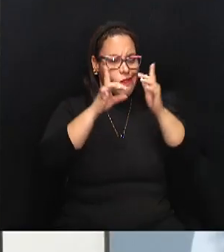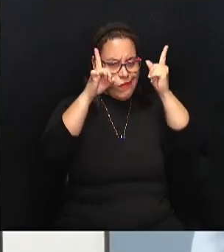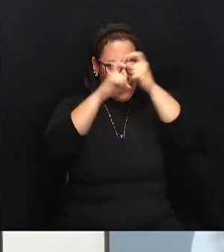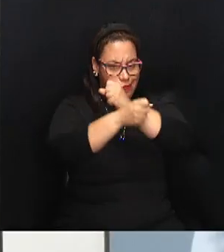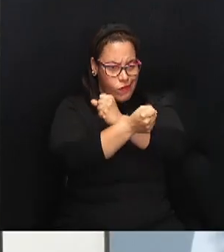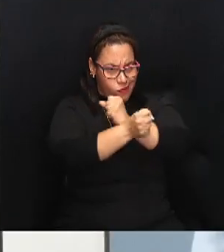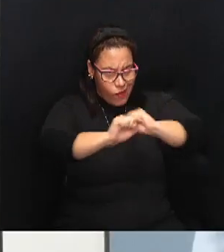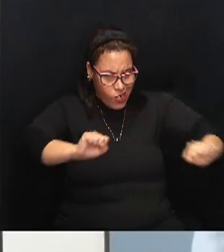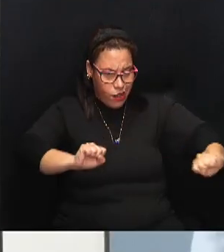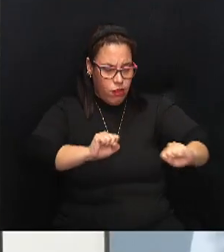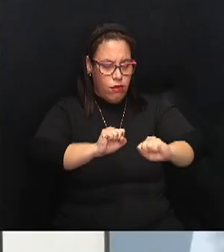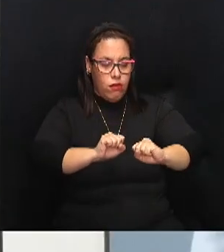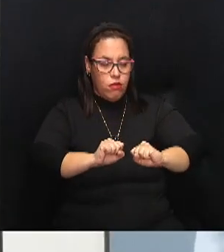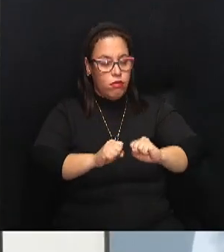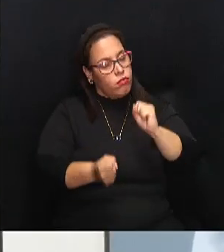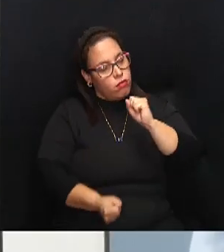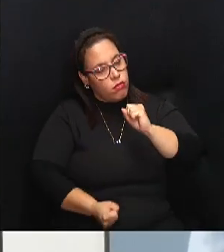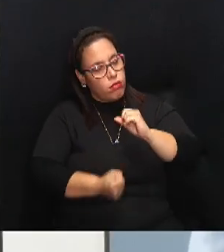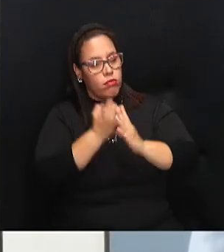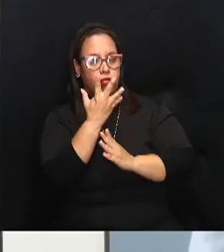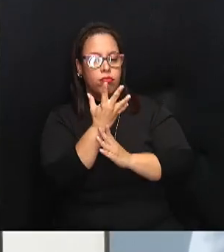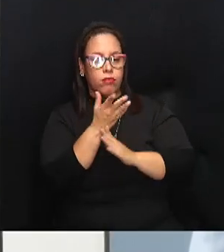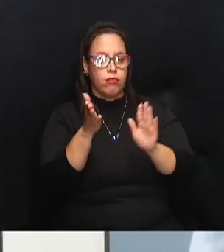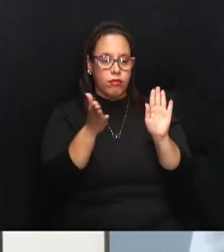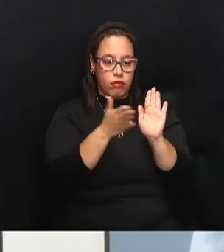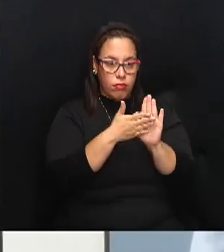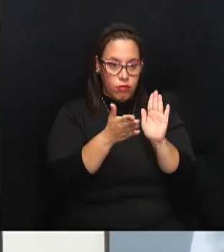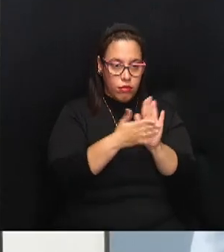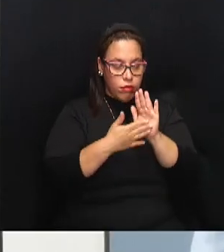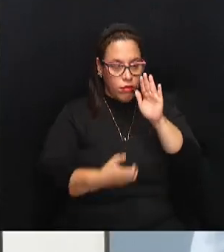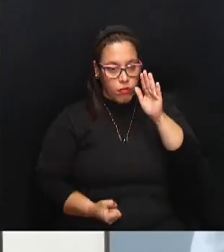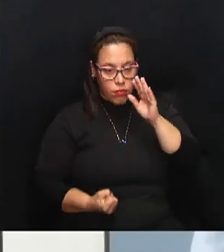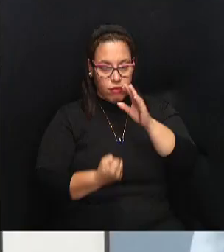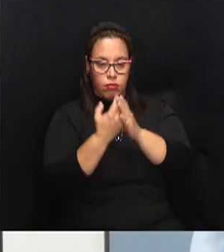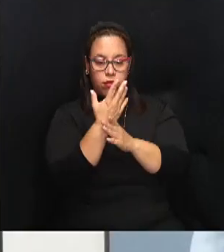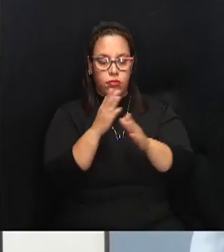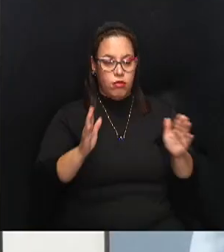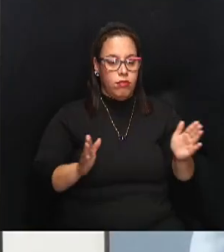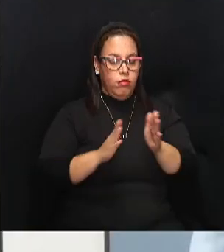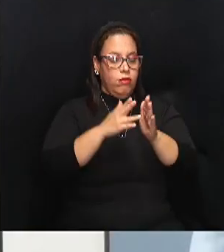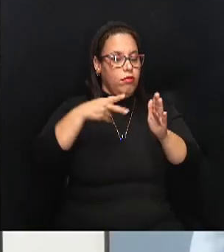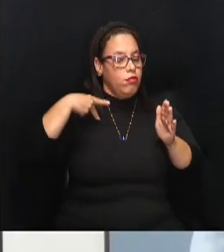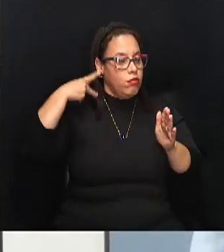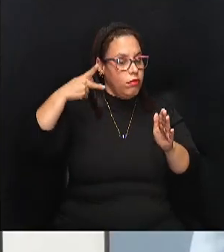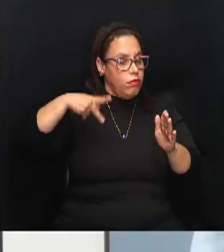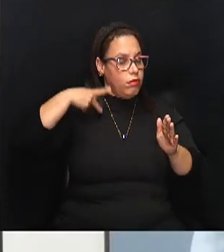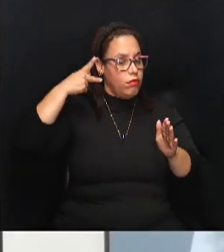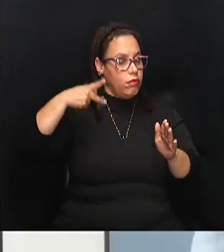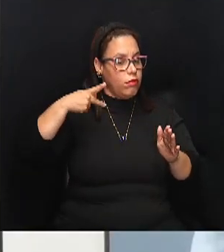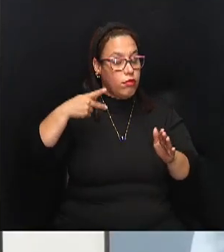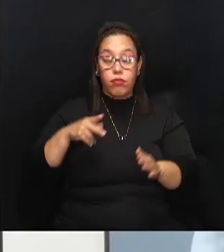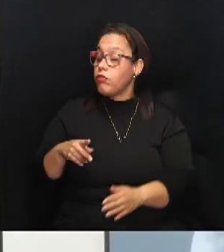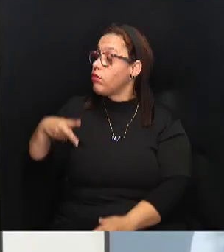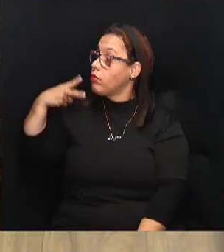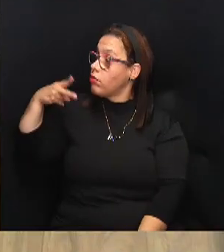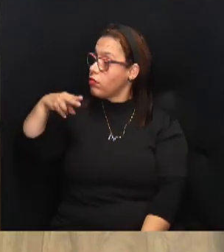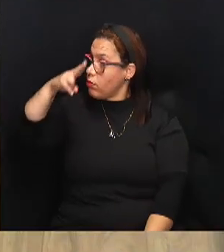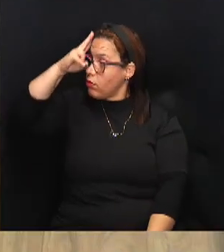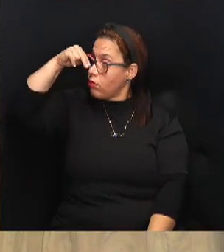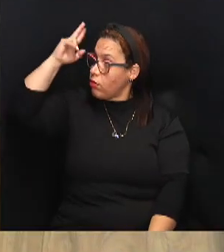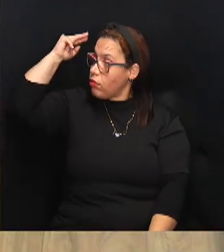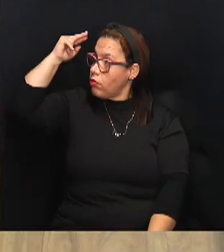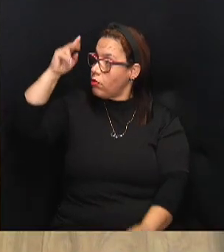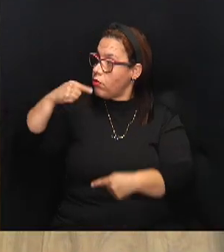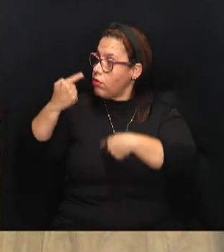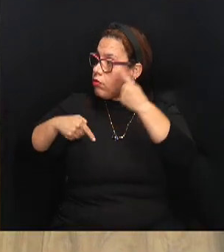barreiras. Então, assim surgiu a proposta para a criação da Frente Parlamentar. Vereador Nick Schneider, este